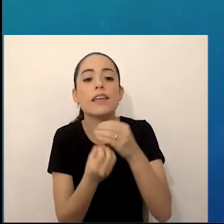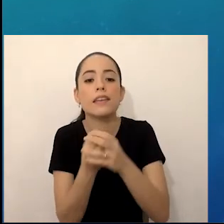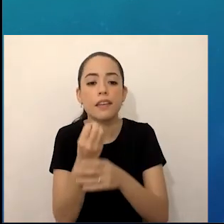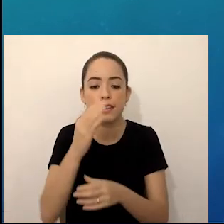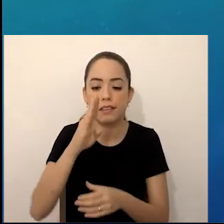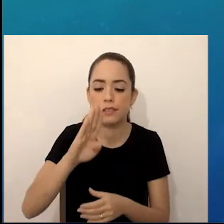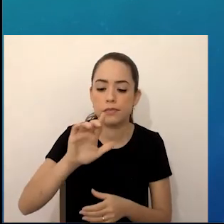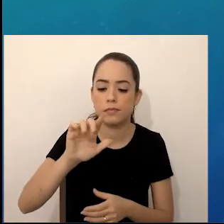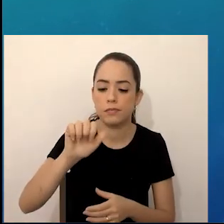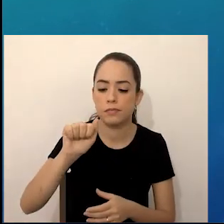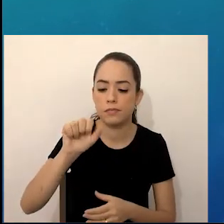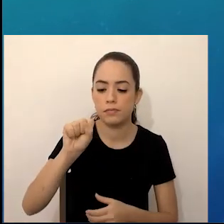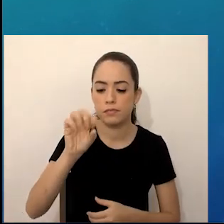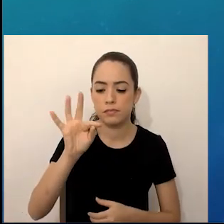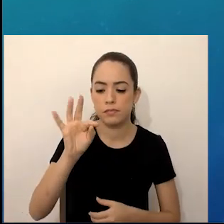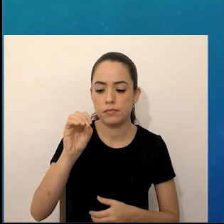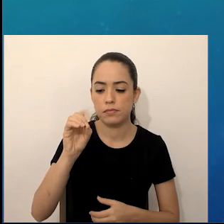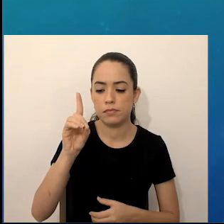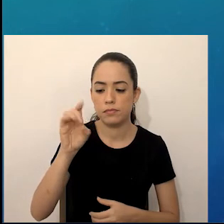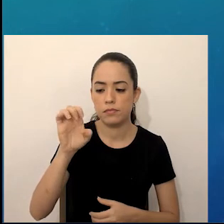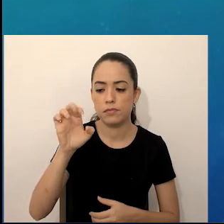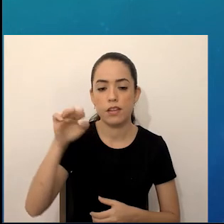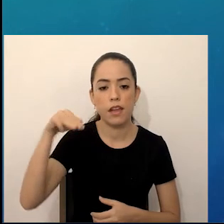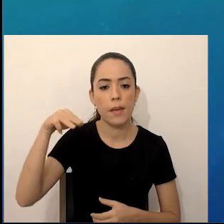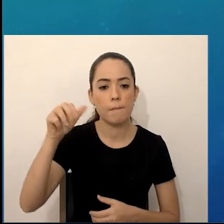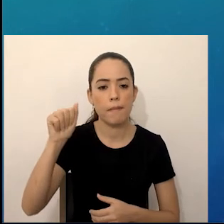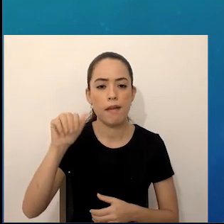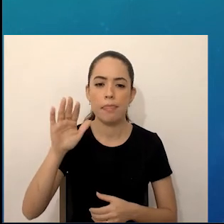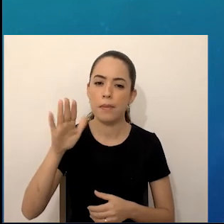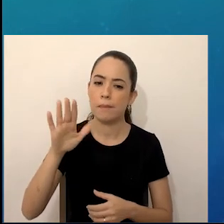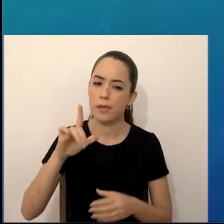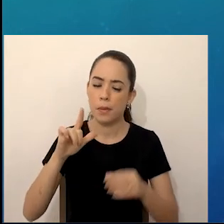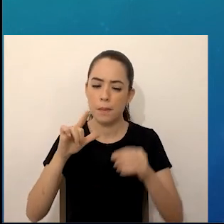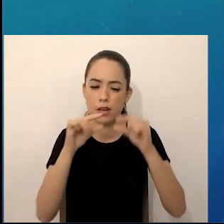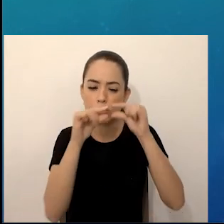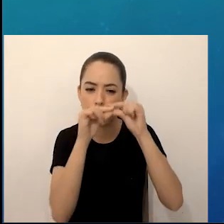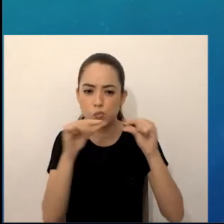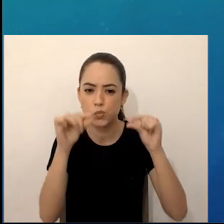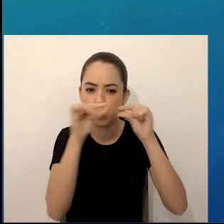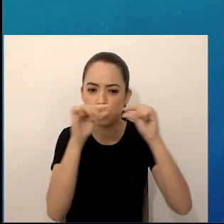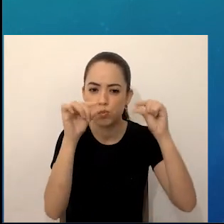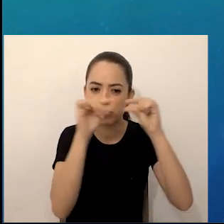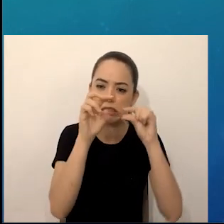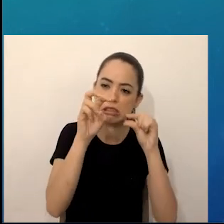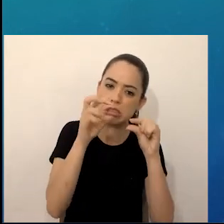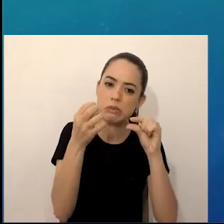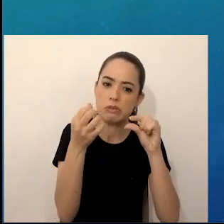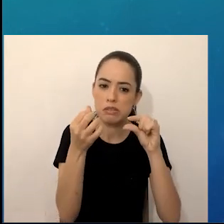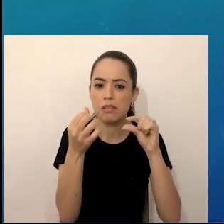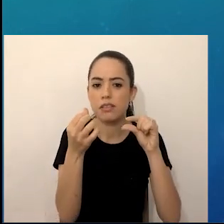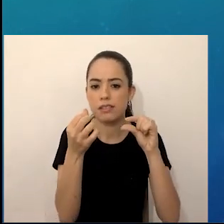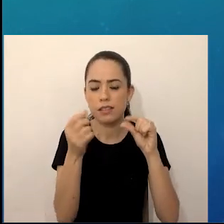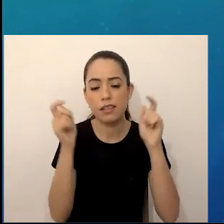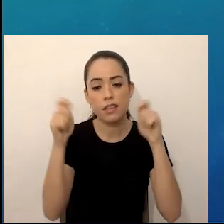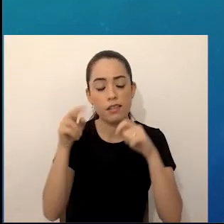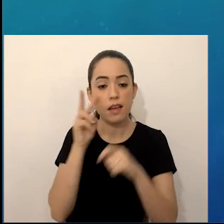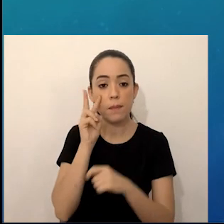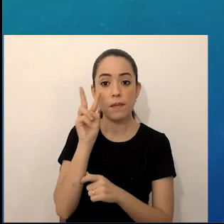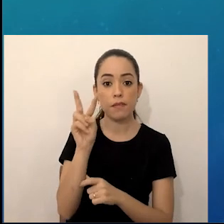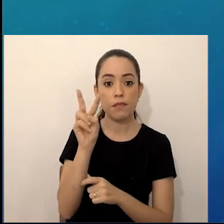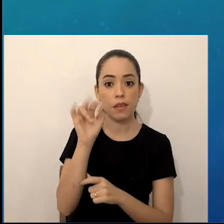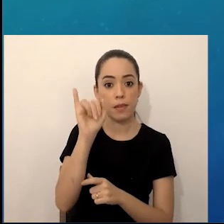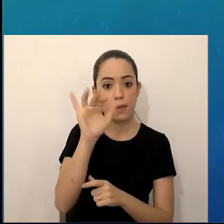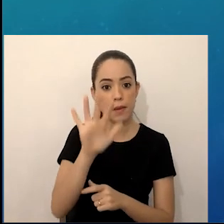origina-se o blastoderma, com 5 a 6 camadas de espessura, que são